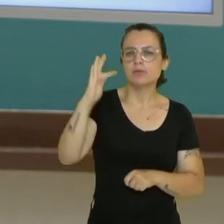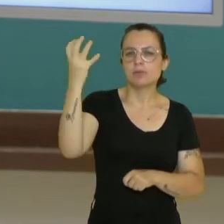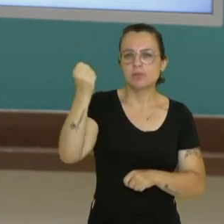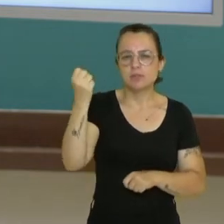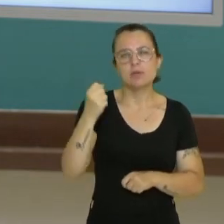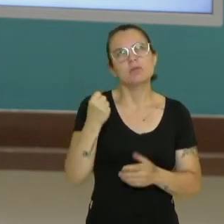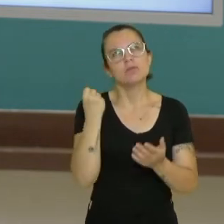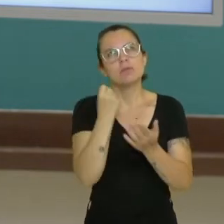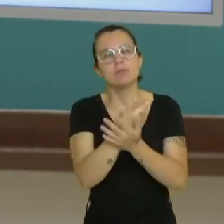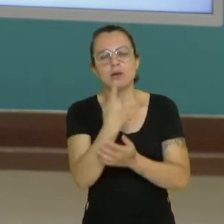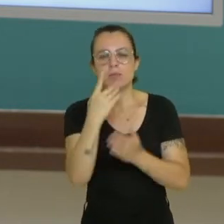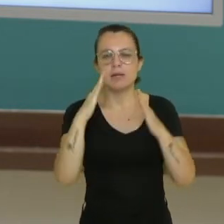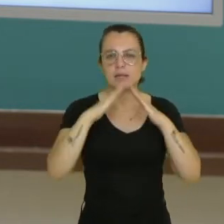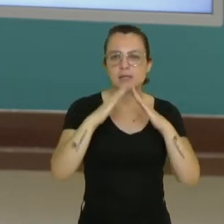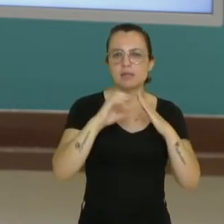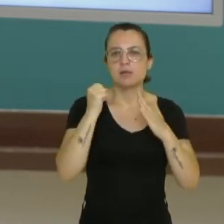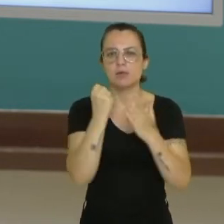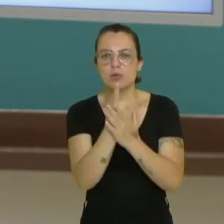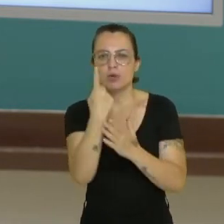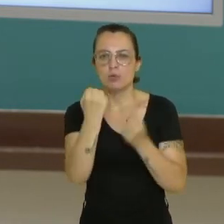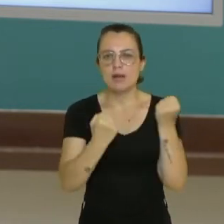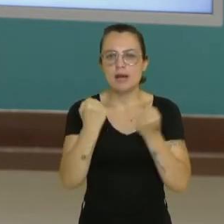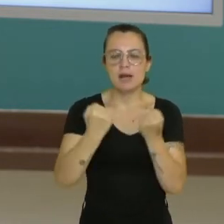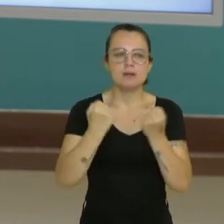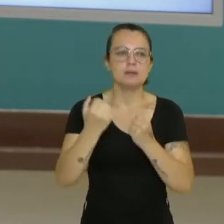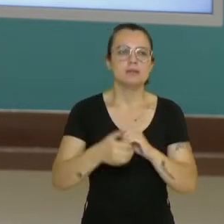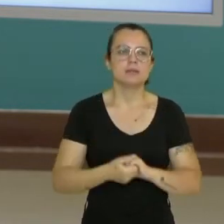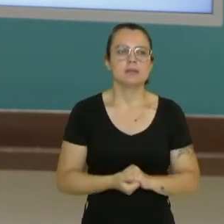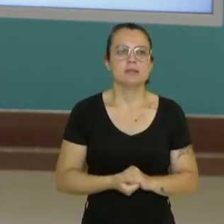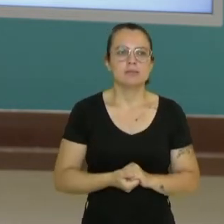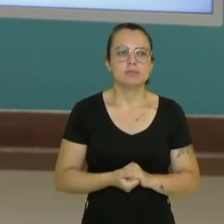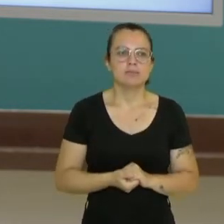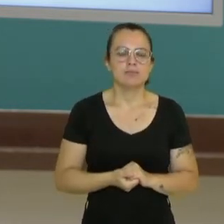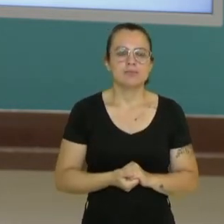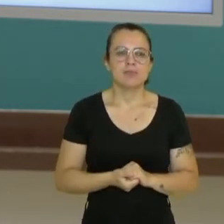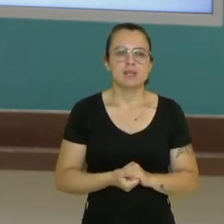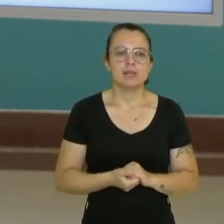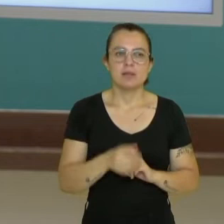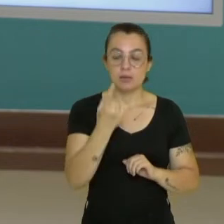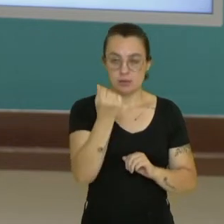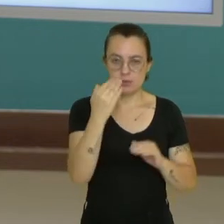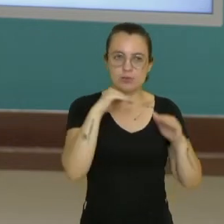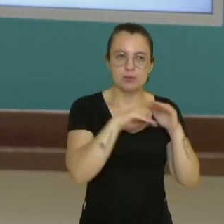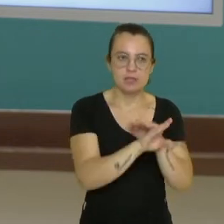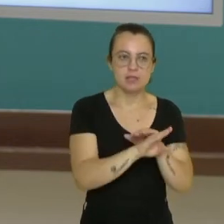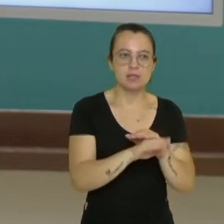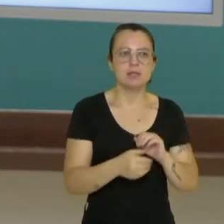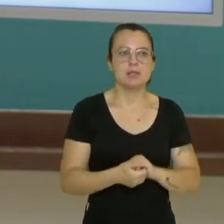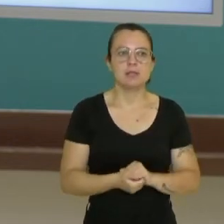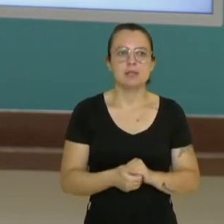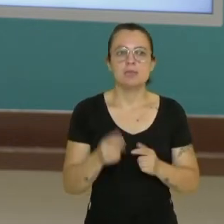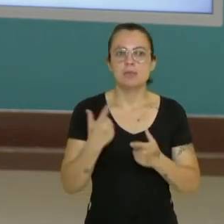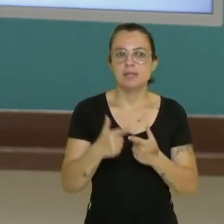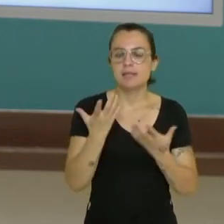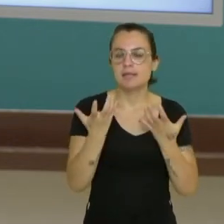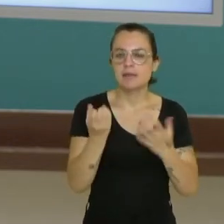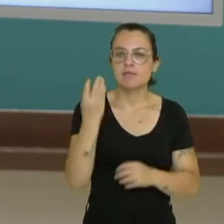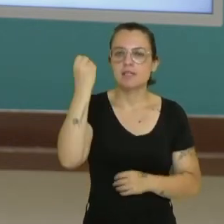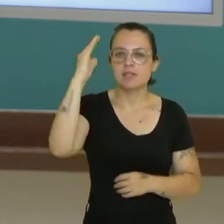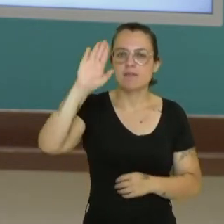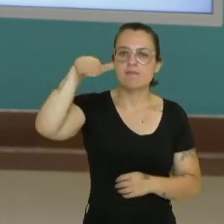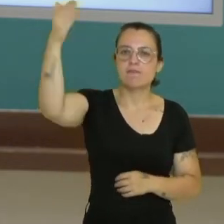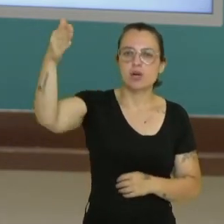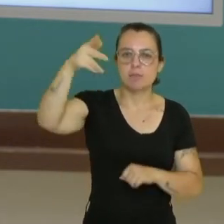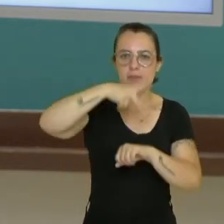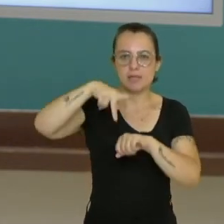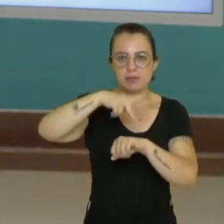casa, a compra de um carro, tanto faz, tá? Então, ela vai investir porque ela tem viagem, ela pretende fazer uma viagem para o